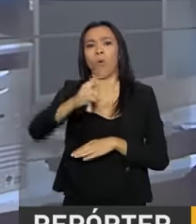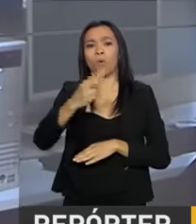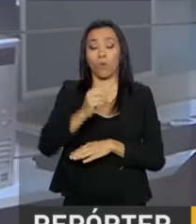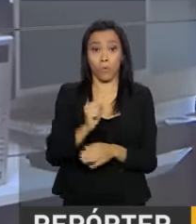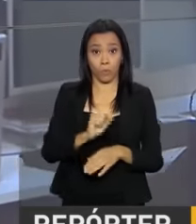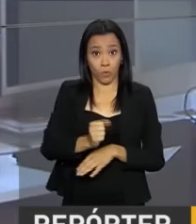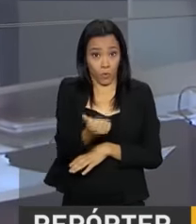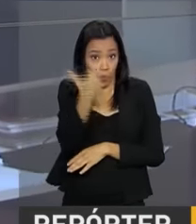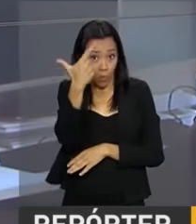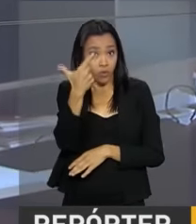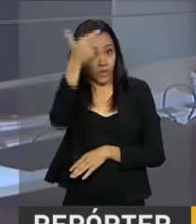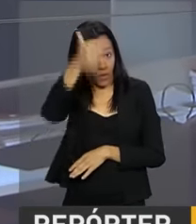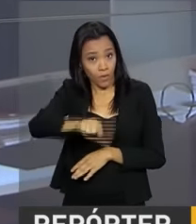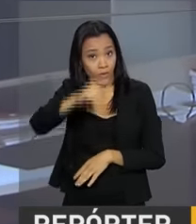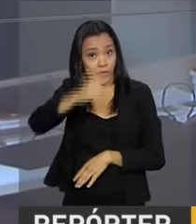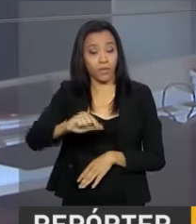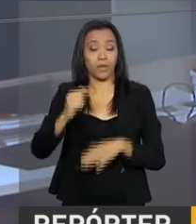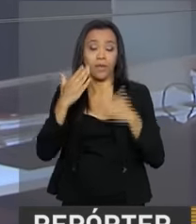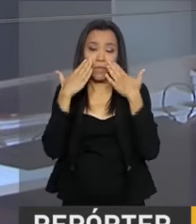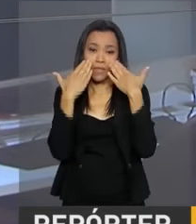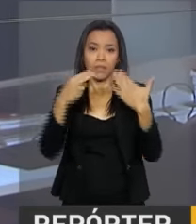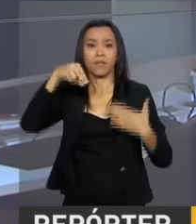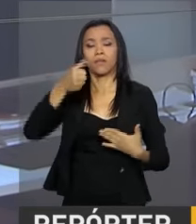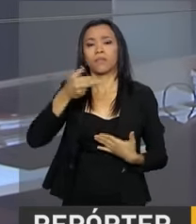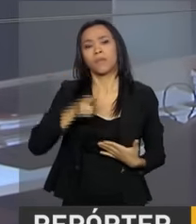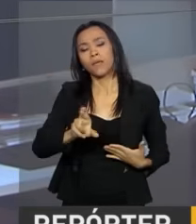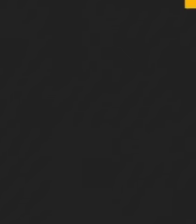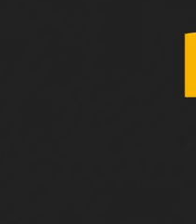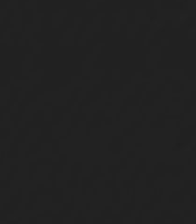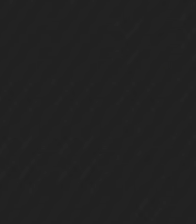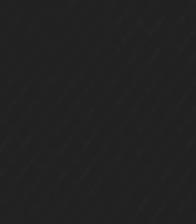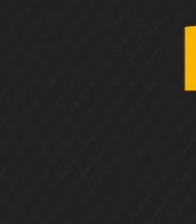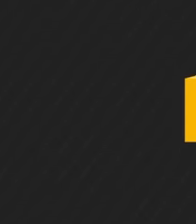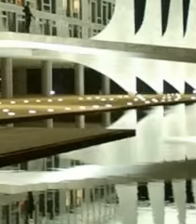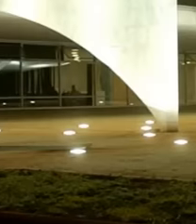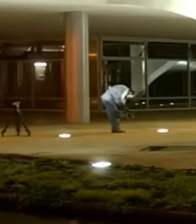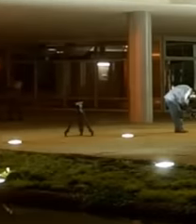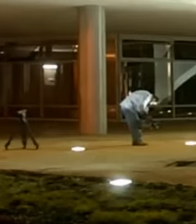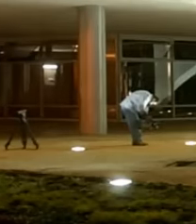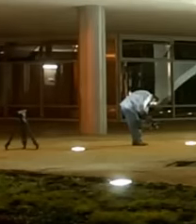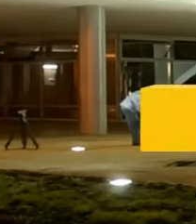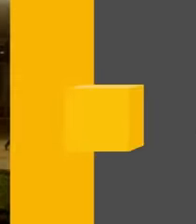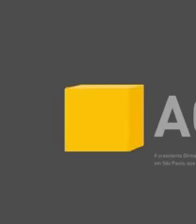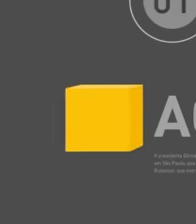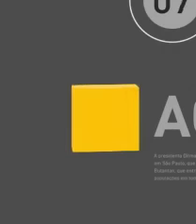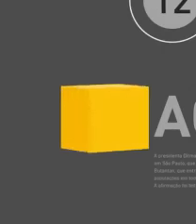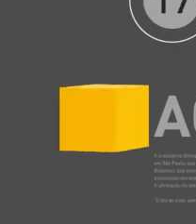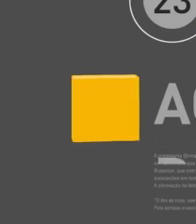meio-dia na próxima edição do Repórter NBR.